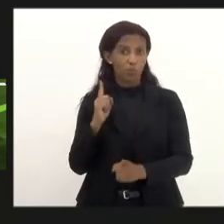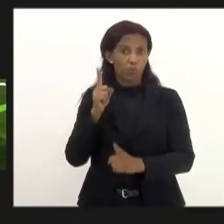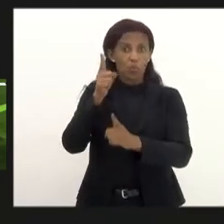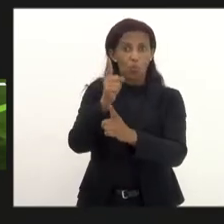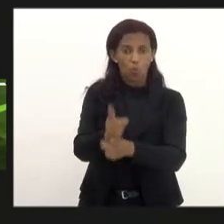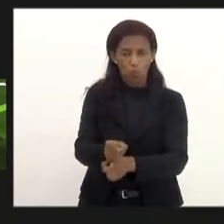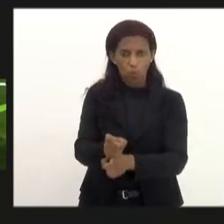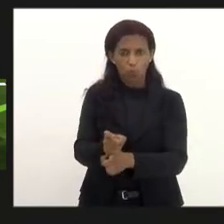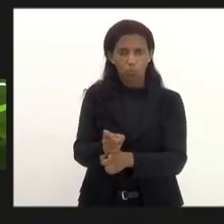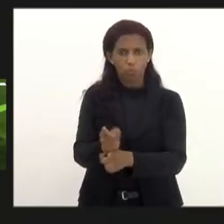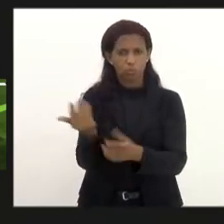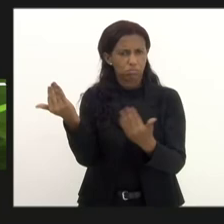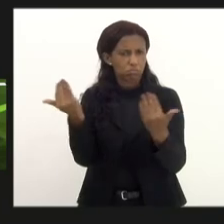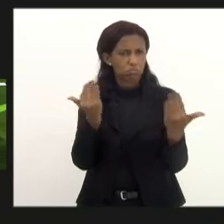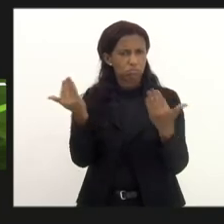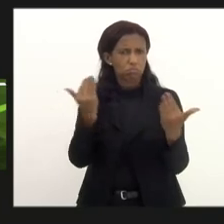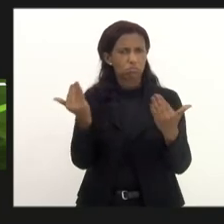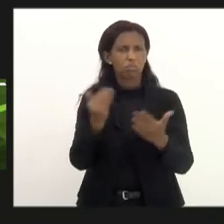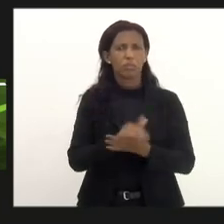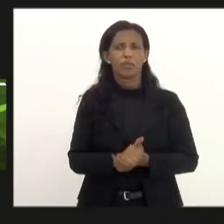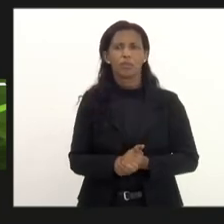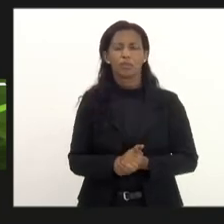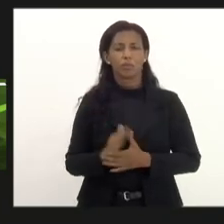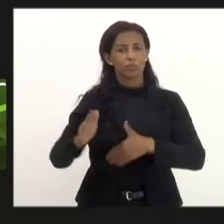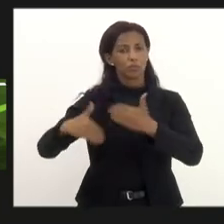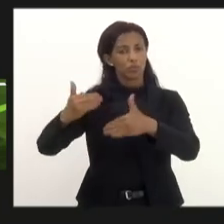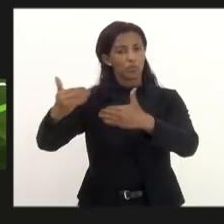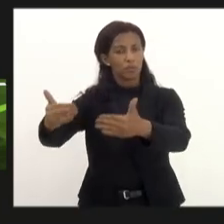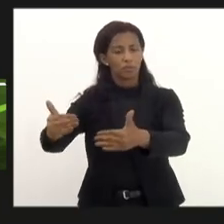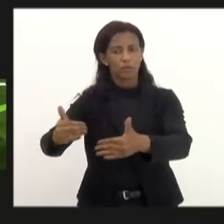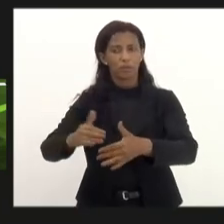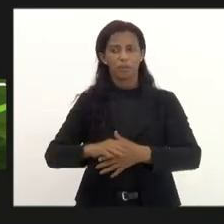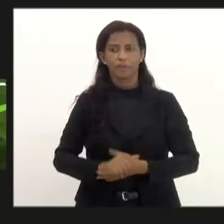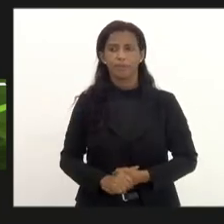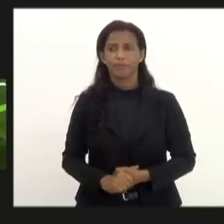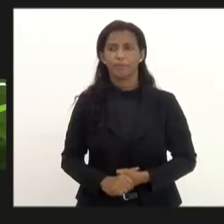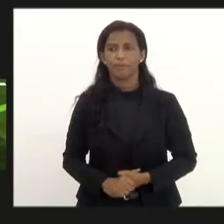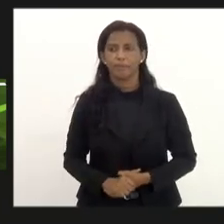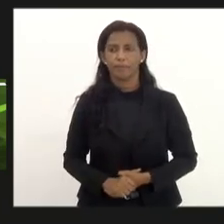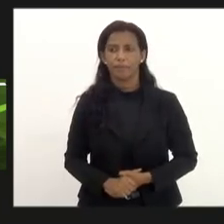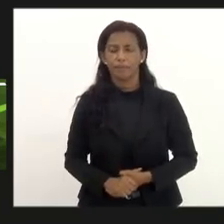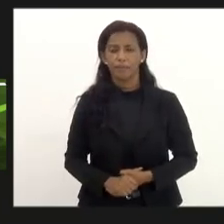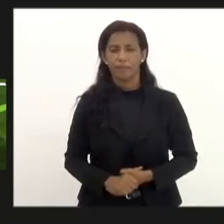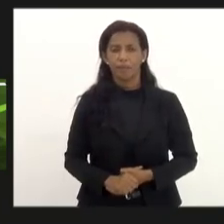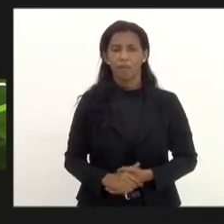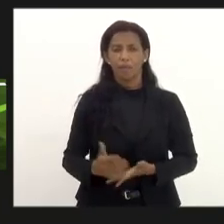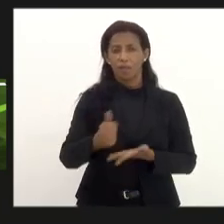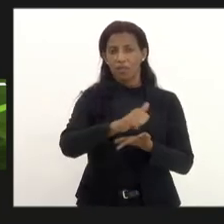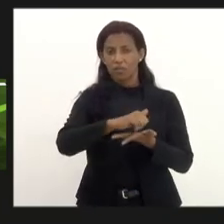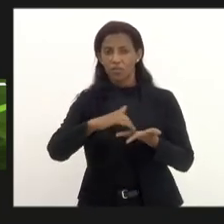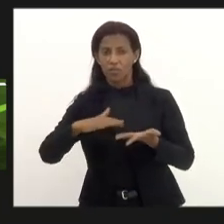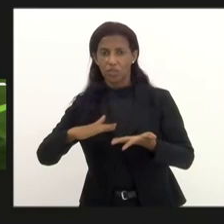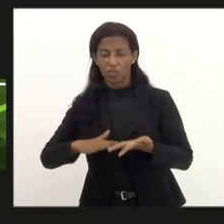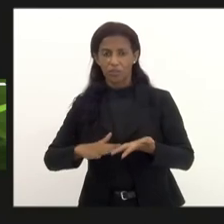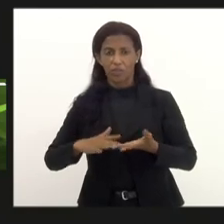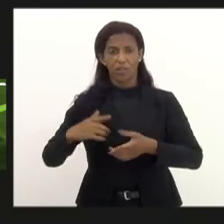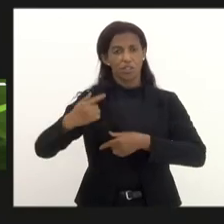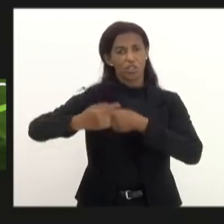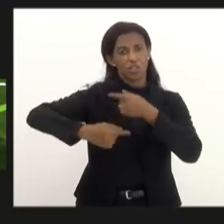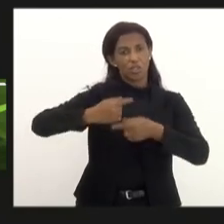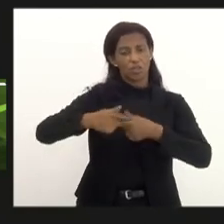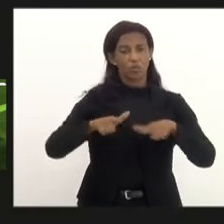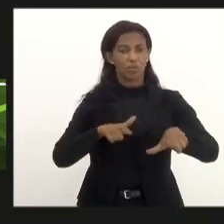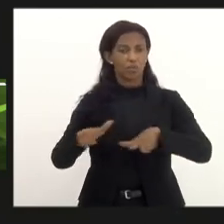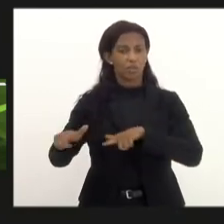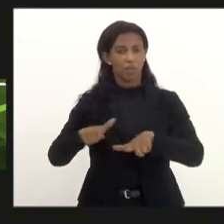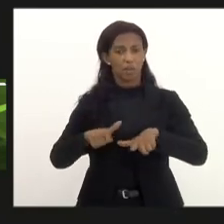né, com essa questão do desenvolvimento de atividades que sejam geradoras de emprego e